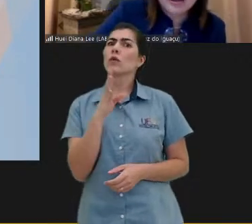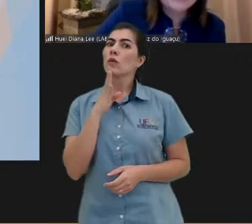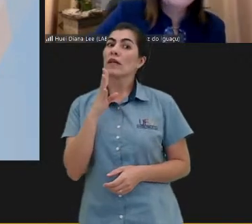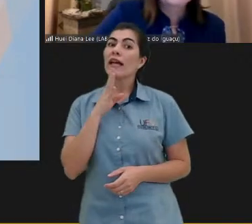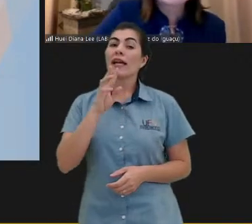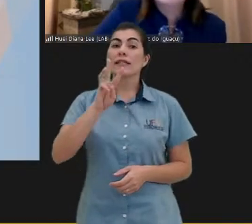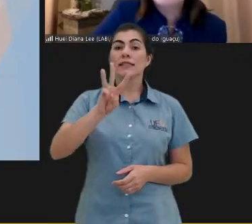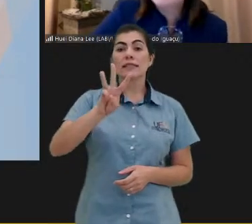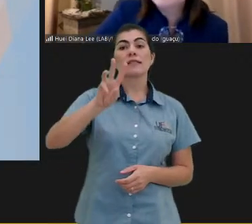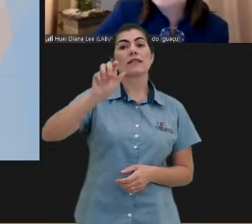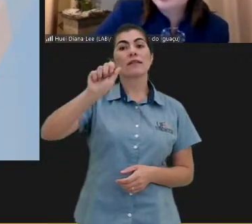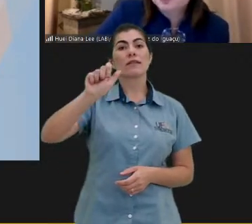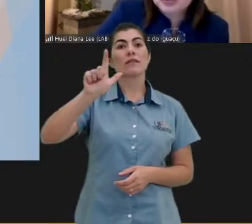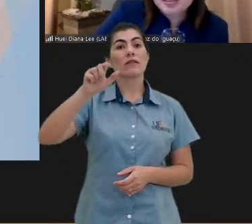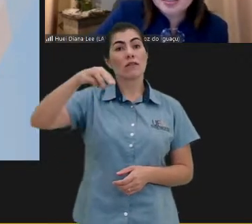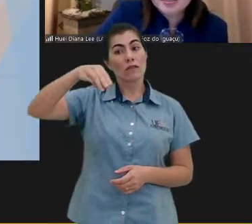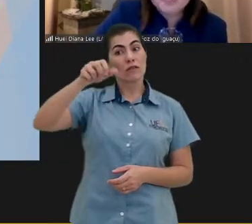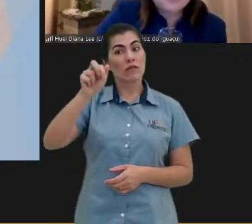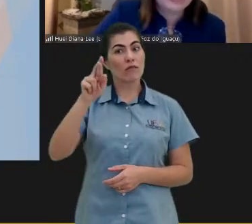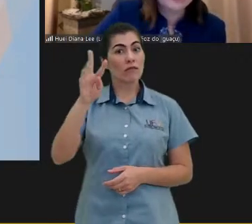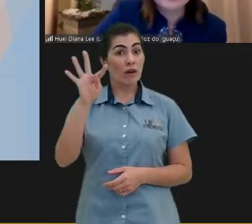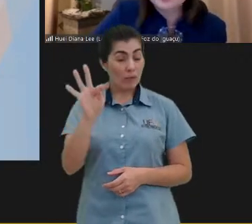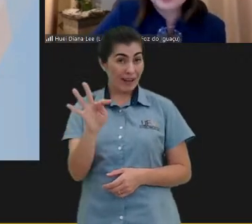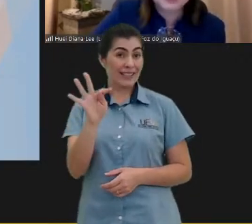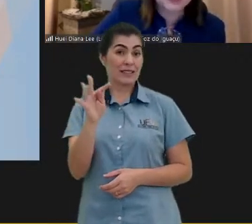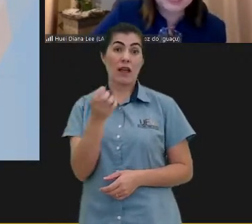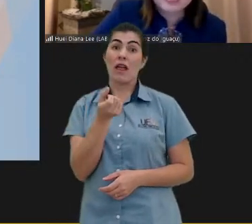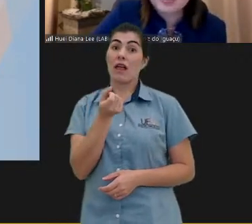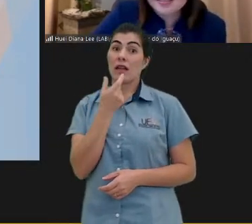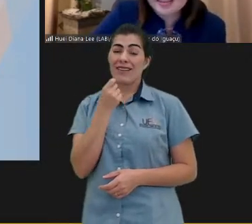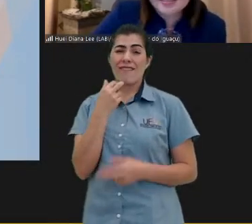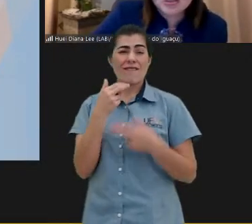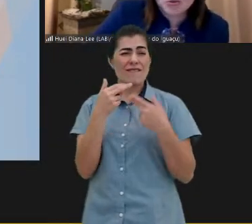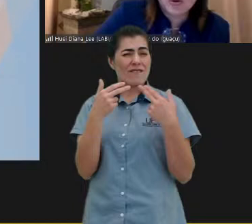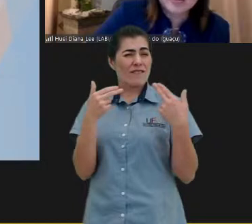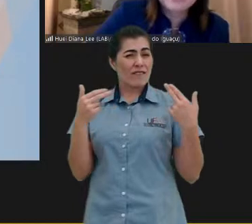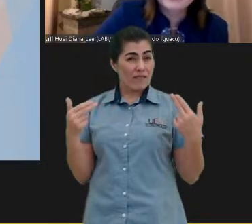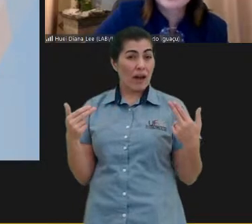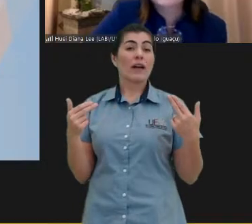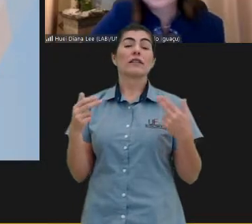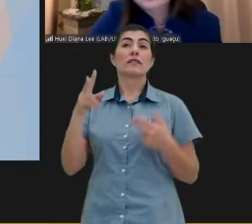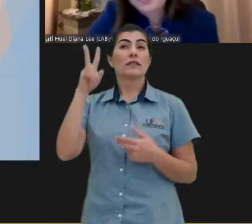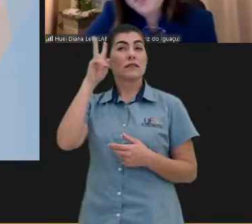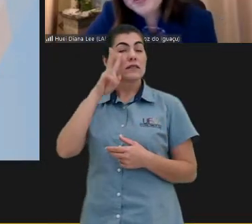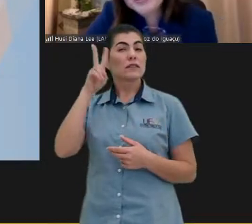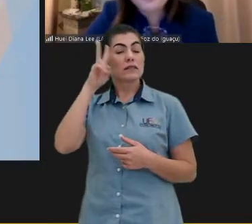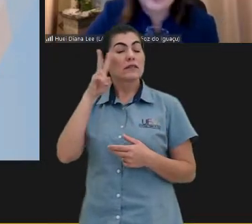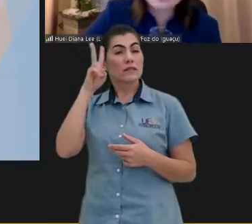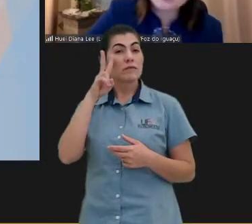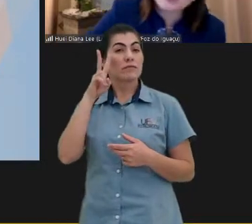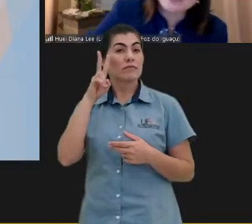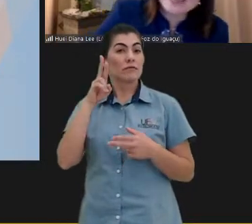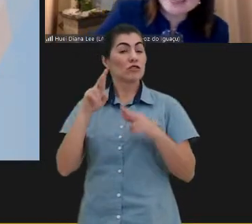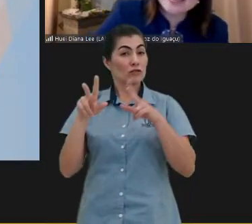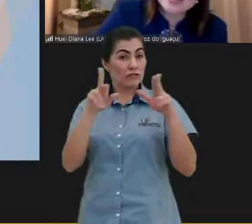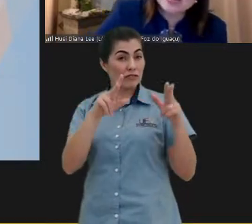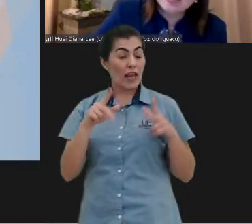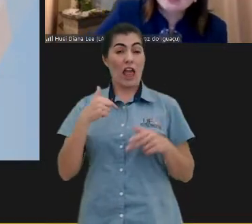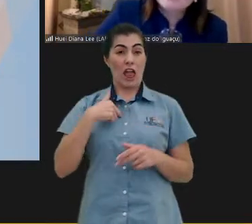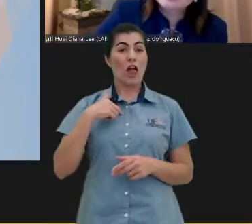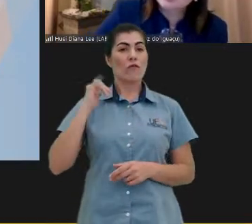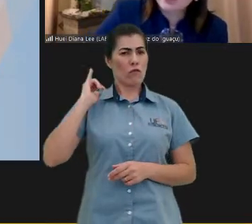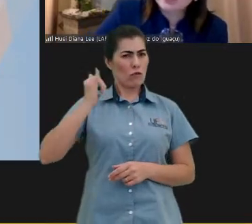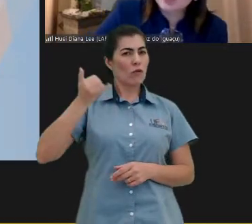falar já, e é engraçado porque existem várias versões dessa história. Eu vou contar uma que eu acho que é